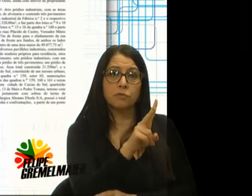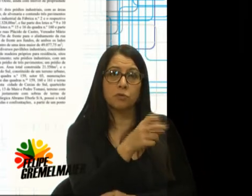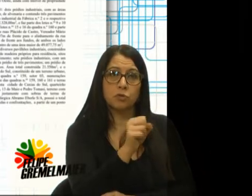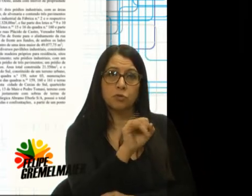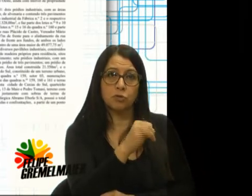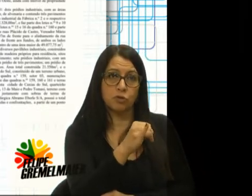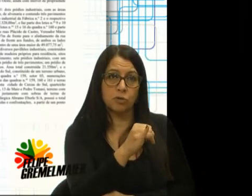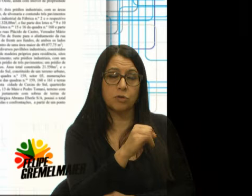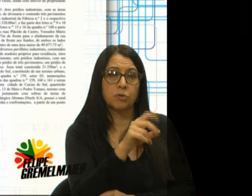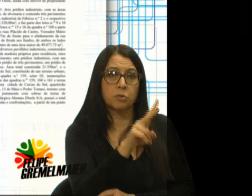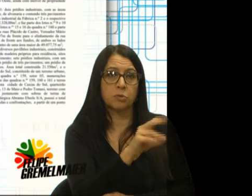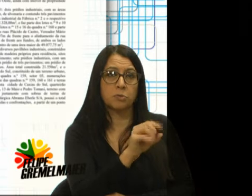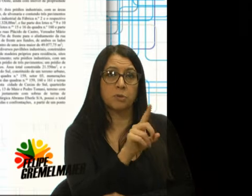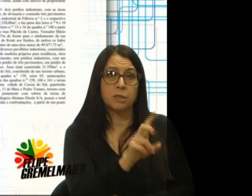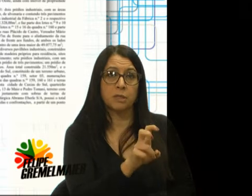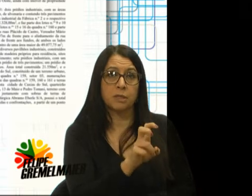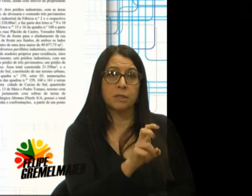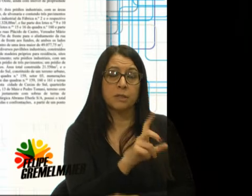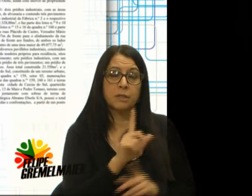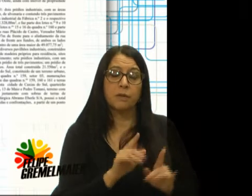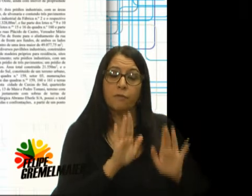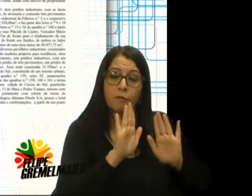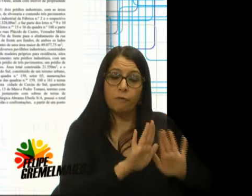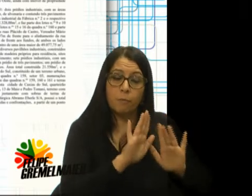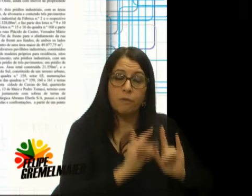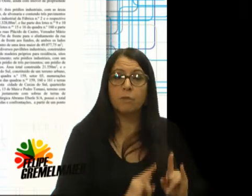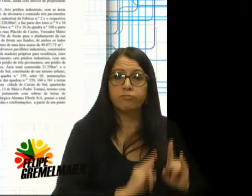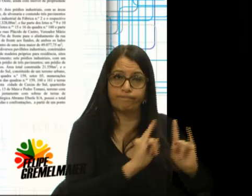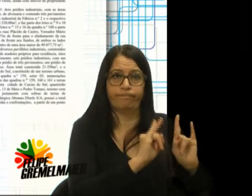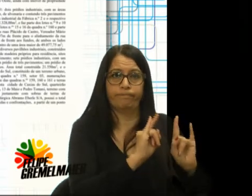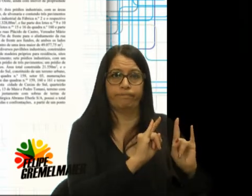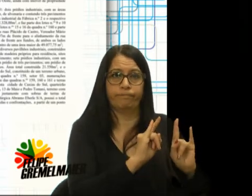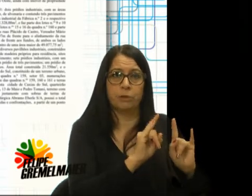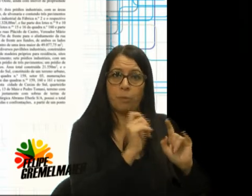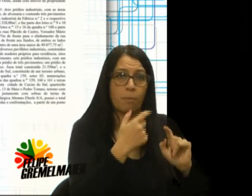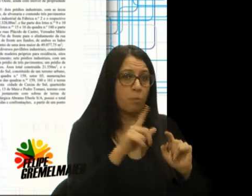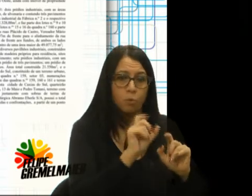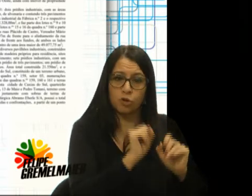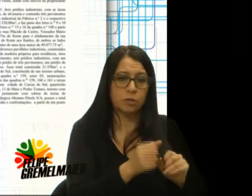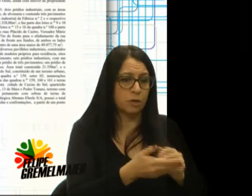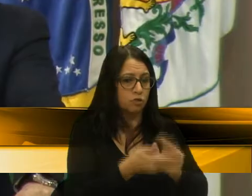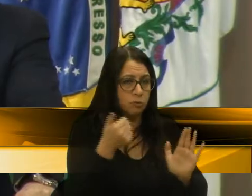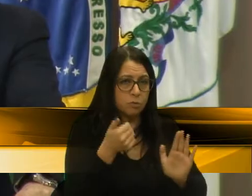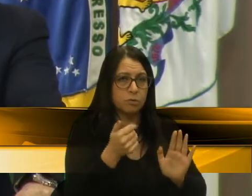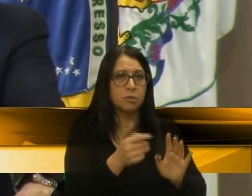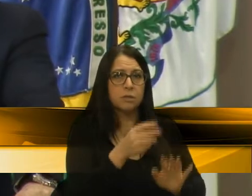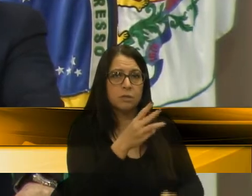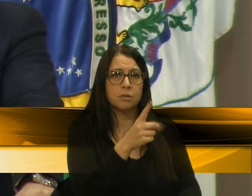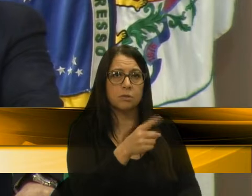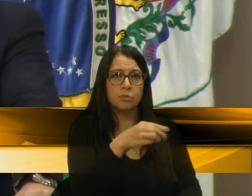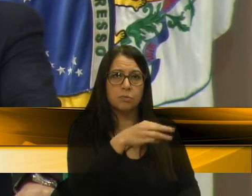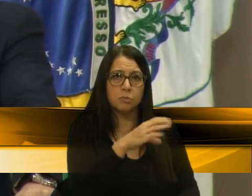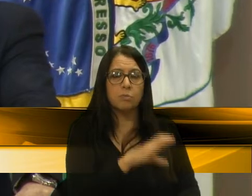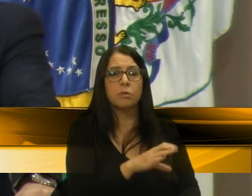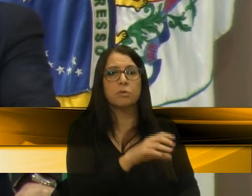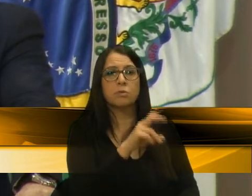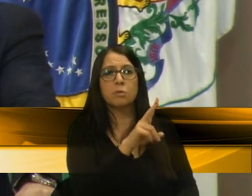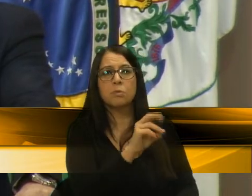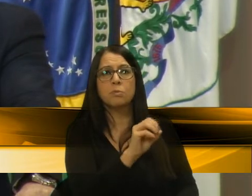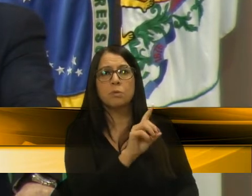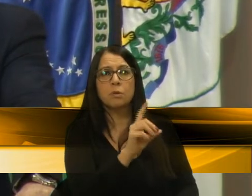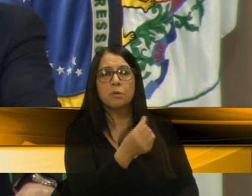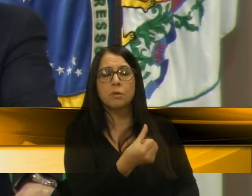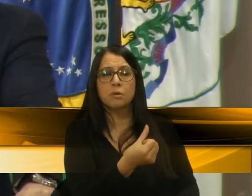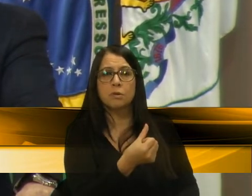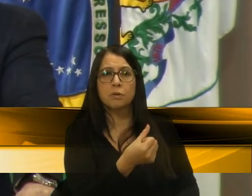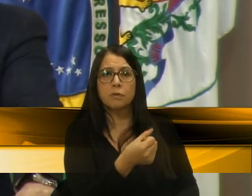de 2015, aconteceu o tombamento do prédio. Em 31 de março já de 2016, houve